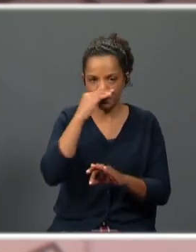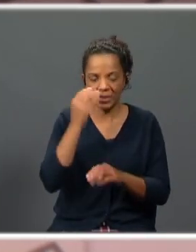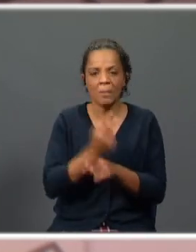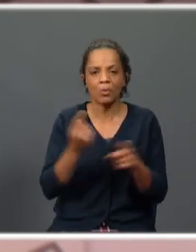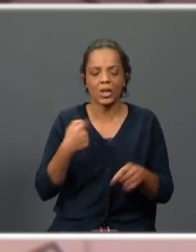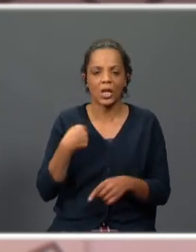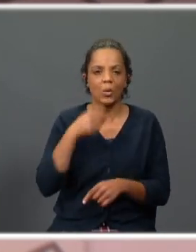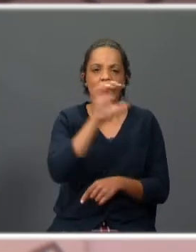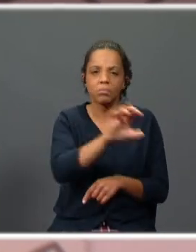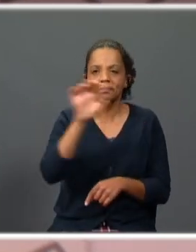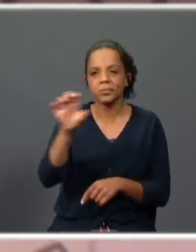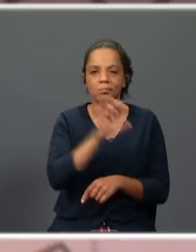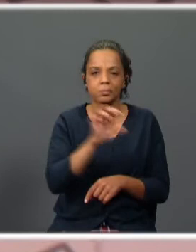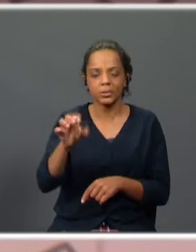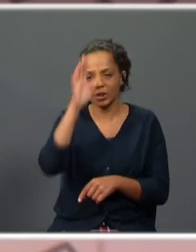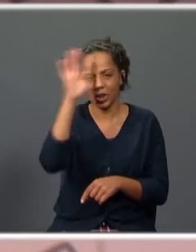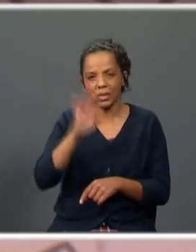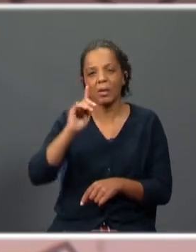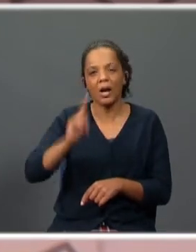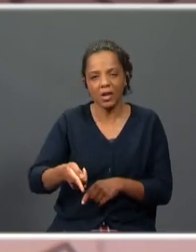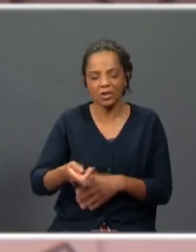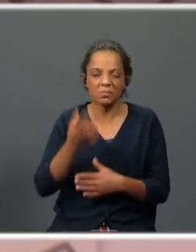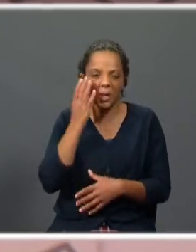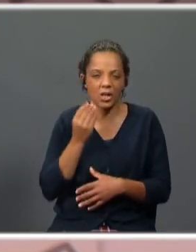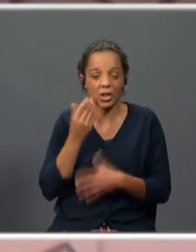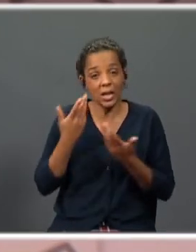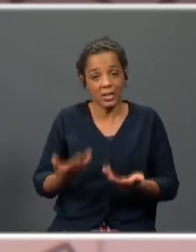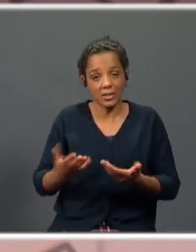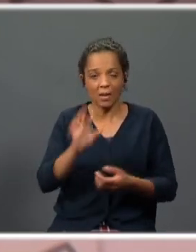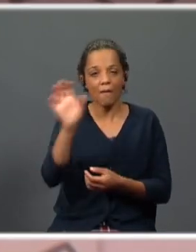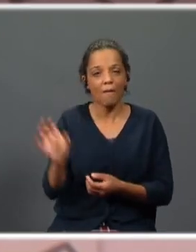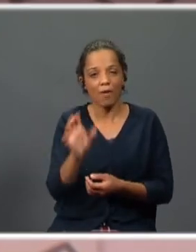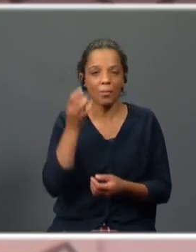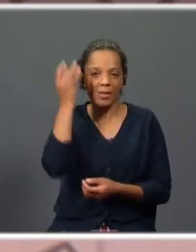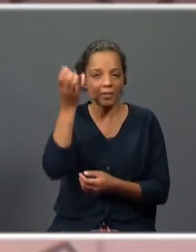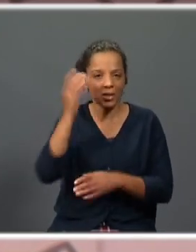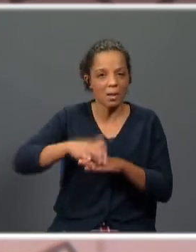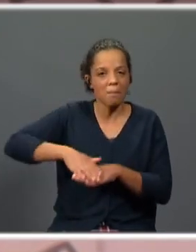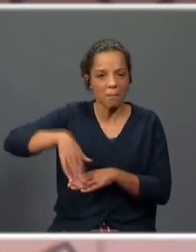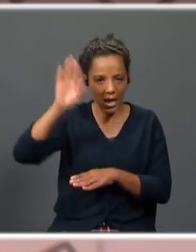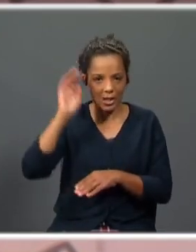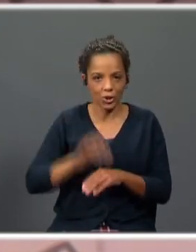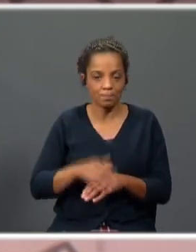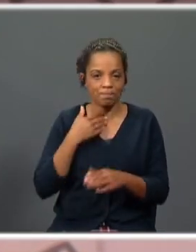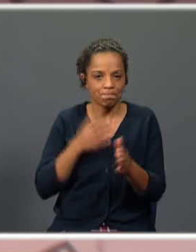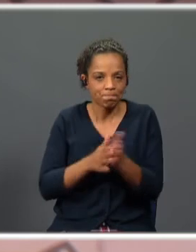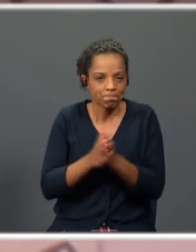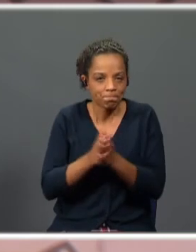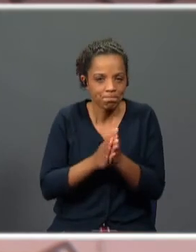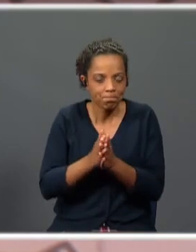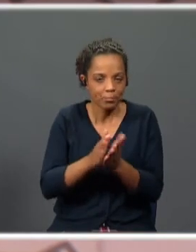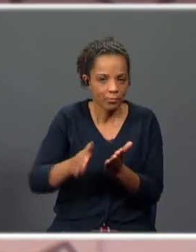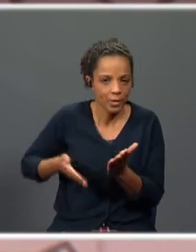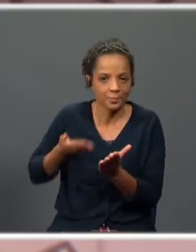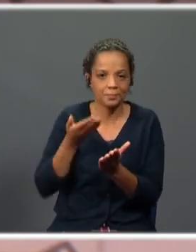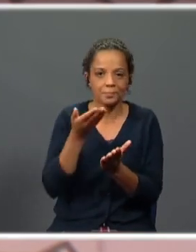dar imagens, vocês depois já sabem o que é. Achei que assim, se calhar, era uma forma mais divertida. E vou aproveitar e deixar-te uma